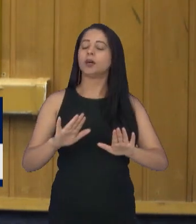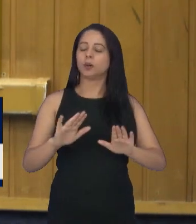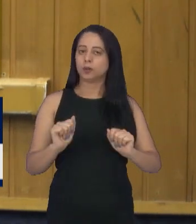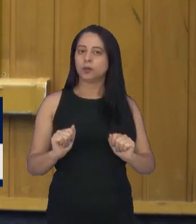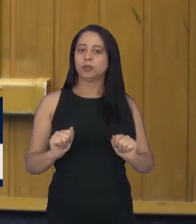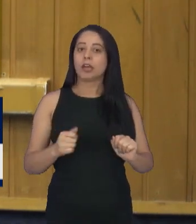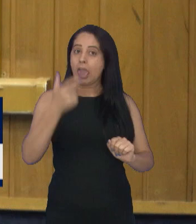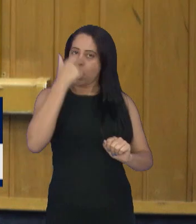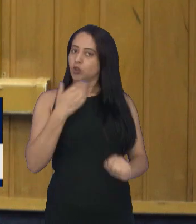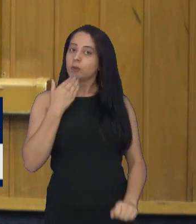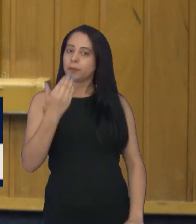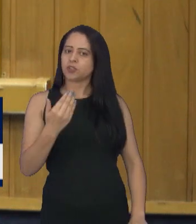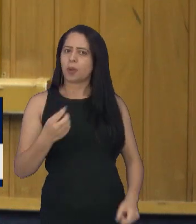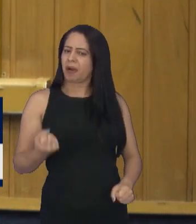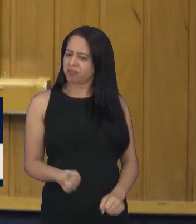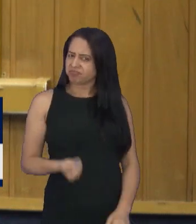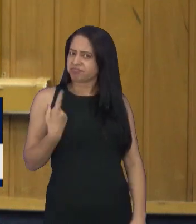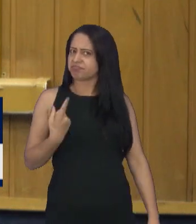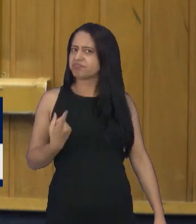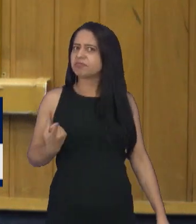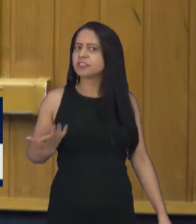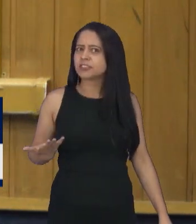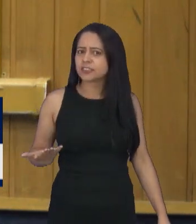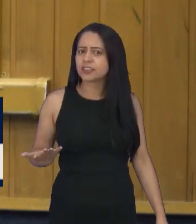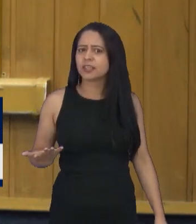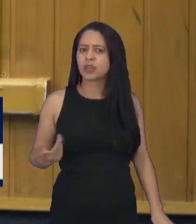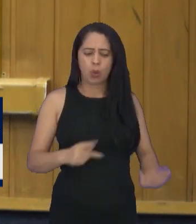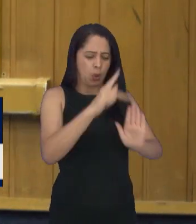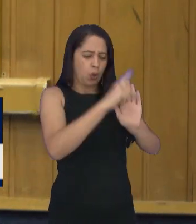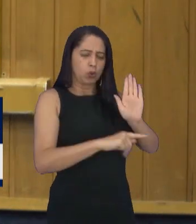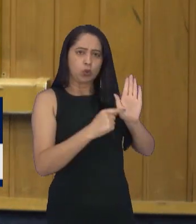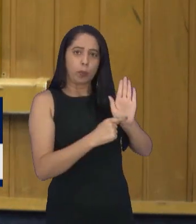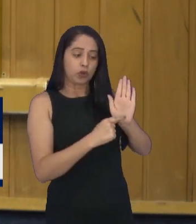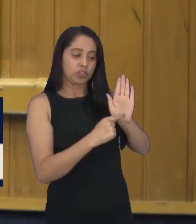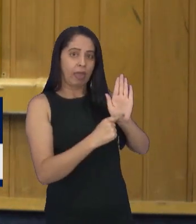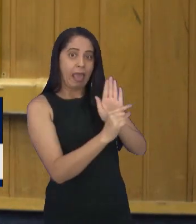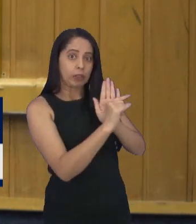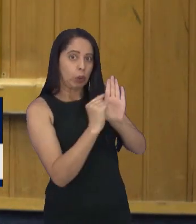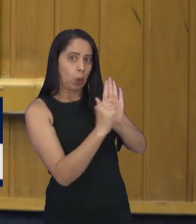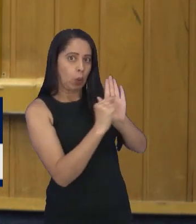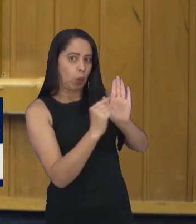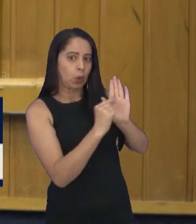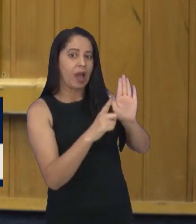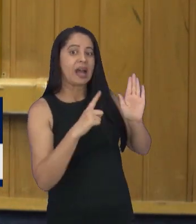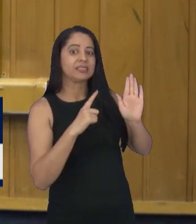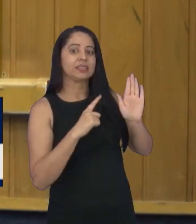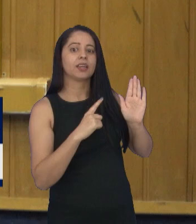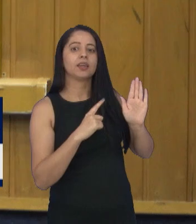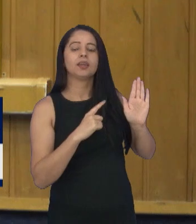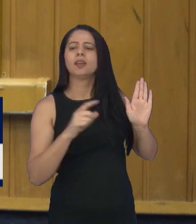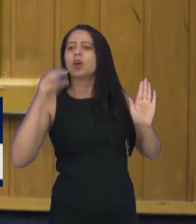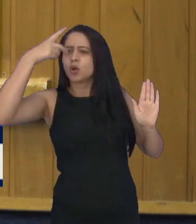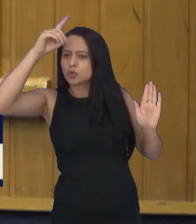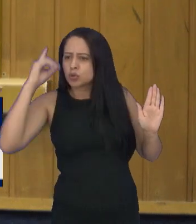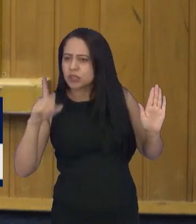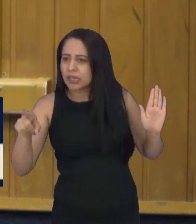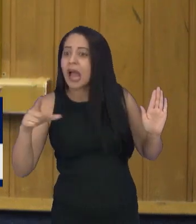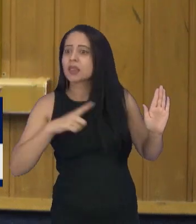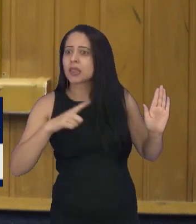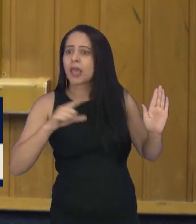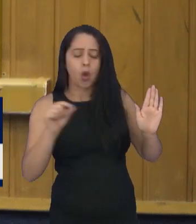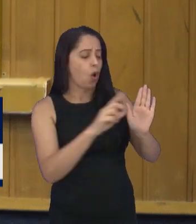porque, muito estranho, porque no projeto está escrito, lá tem vereadora Dulce Rita, está assim,